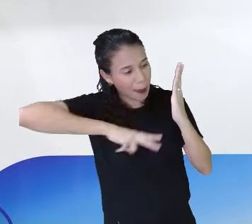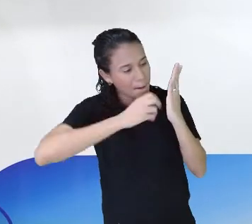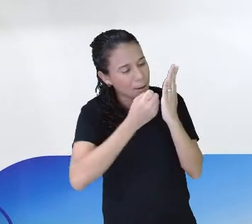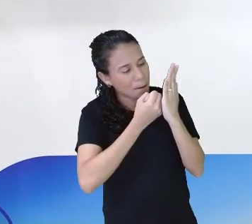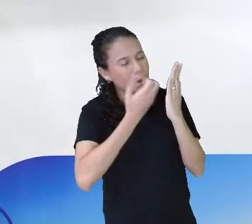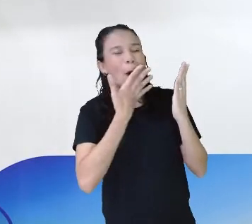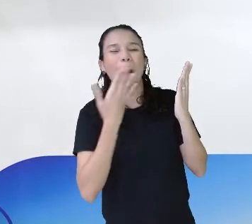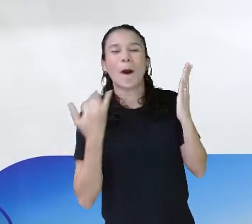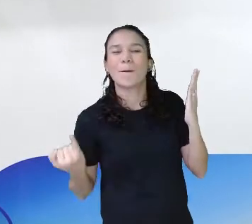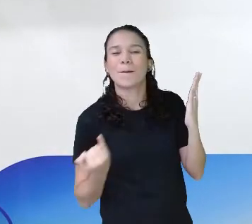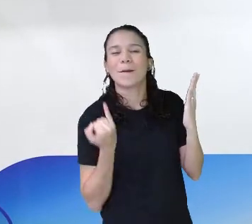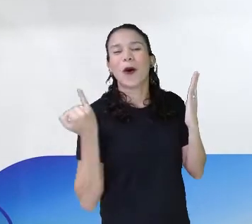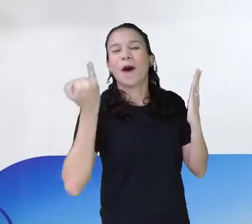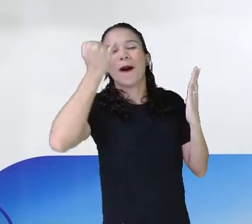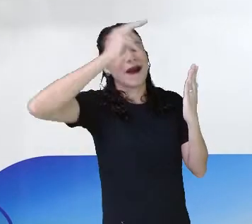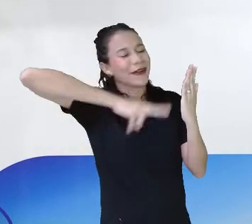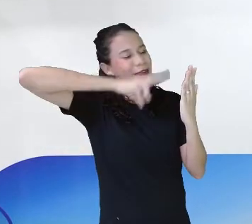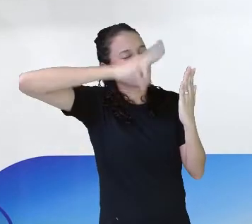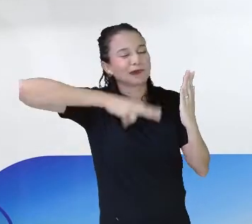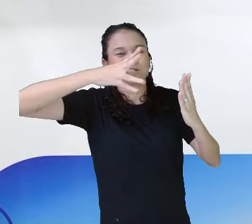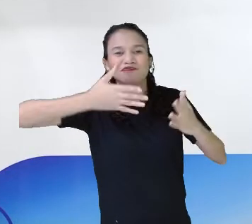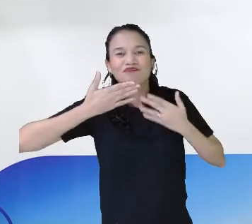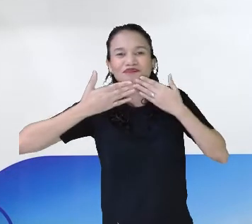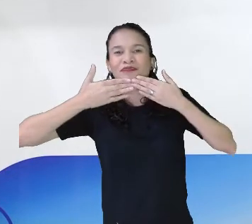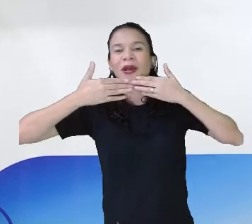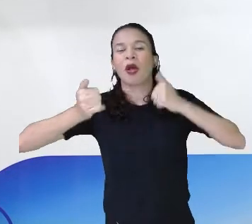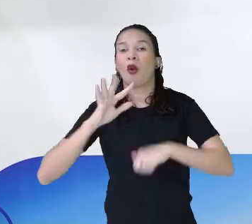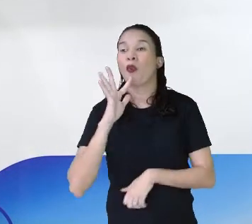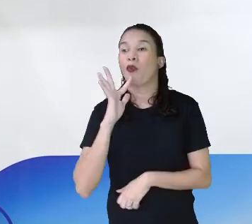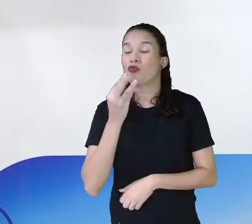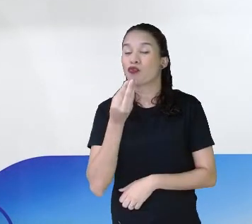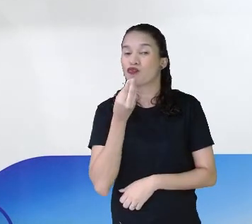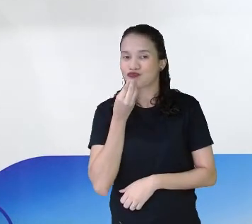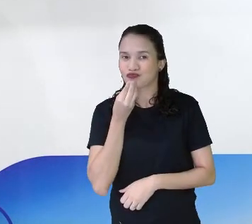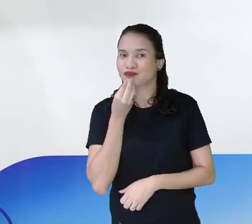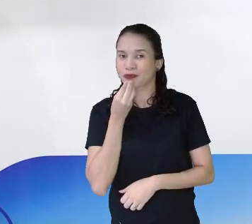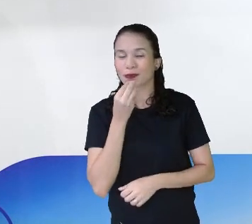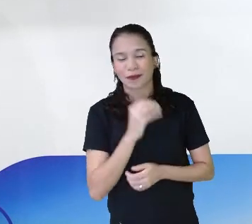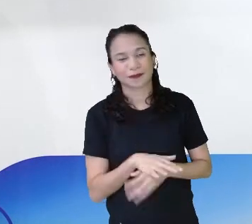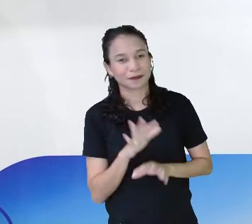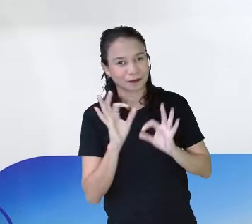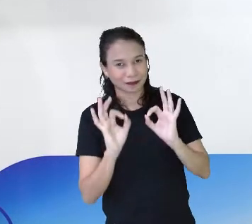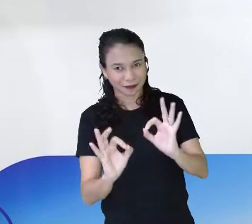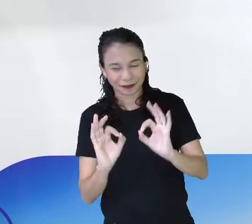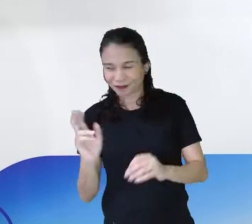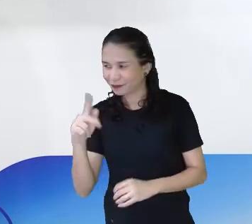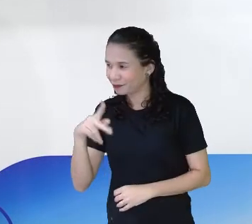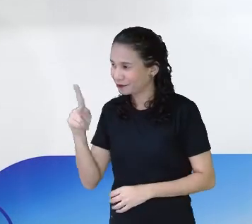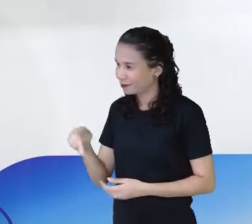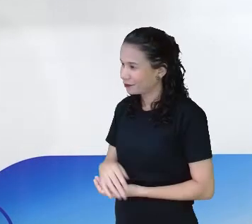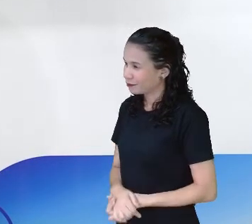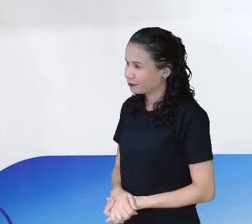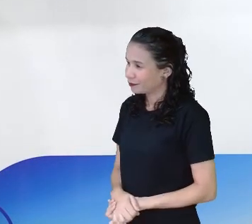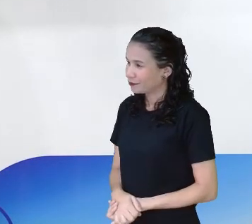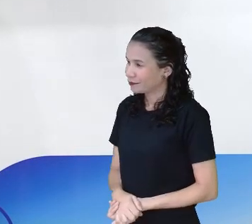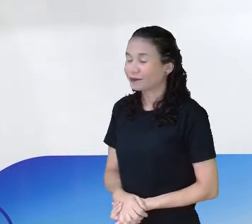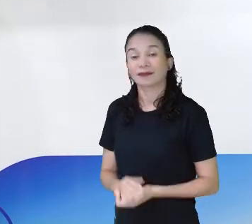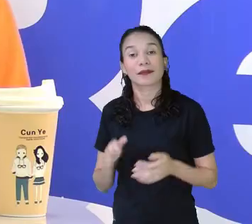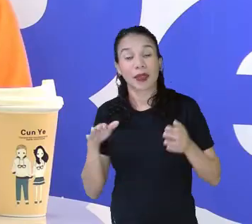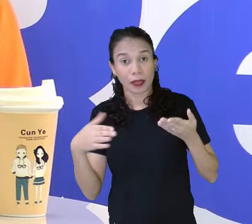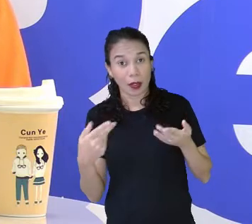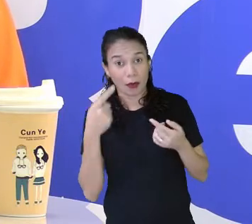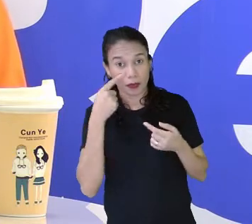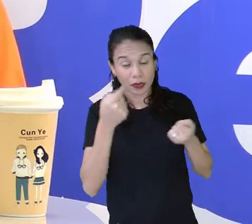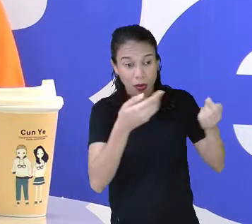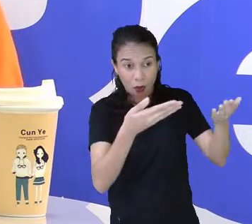muito importante e faz você, assim, melhorar e ampliar seus horizontes e seus conhecimentos. Não é isso, professora Márcia? Então, quando você convidou,